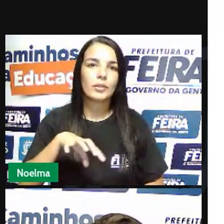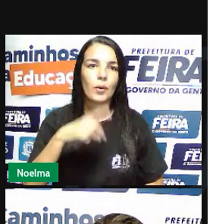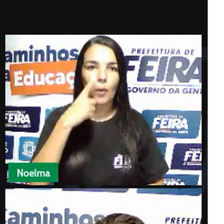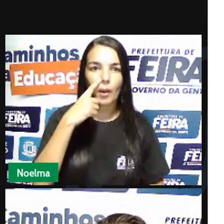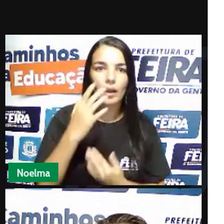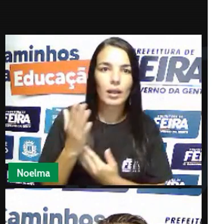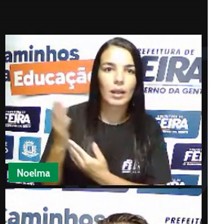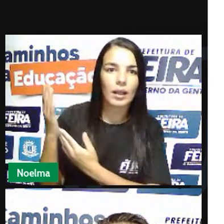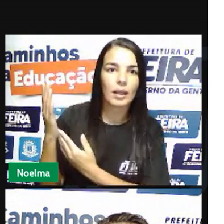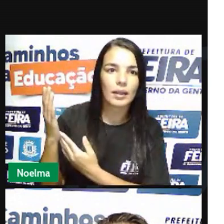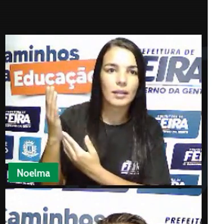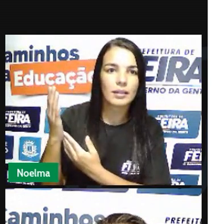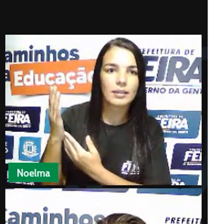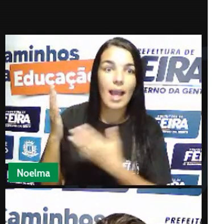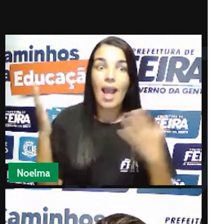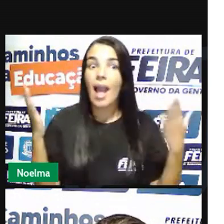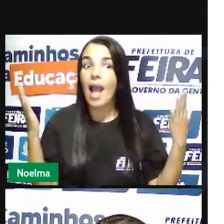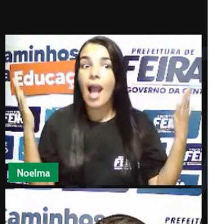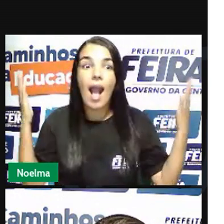Olha.